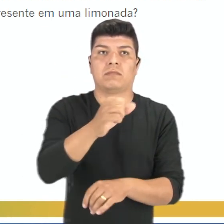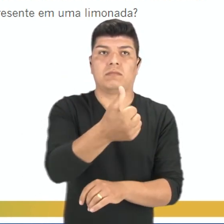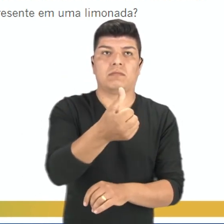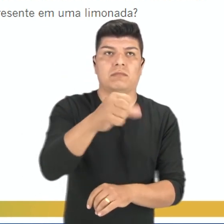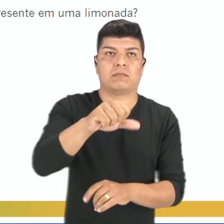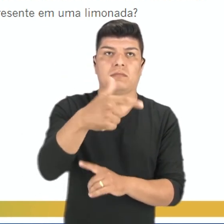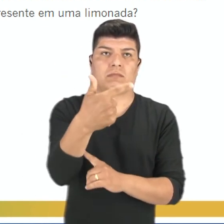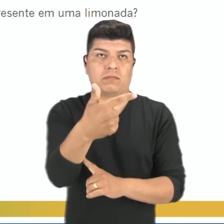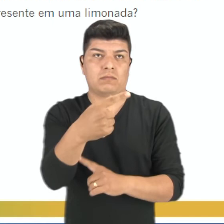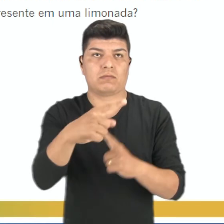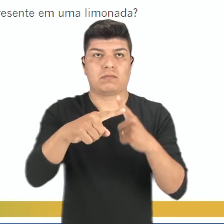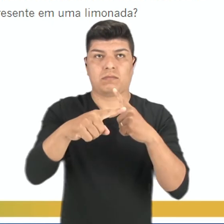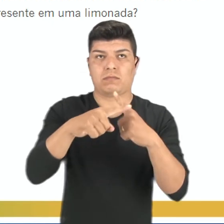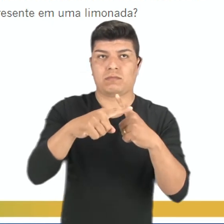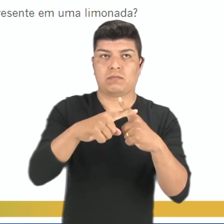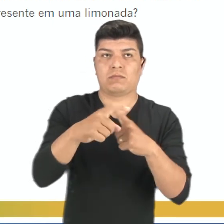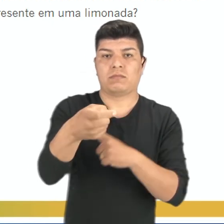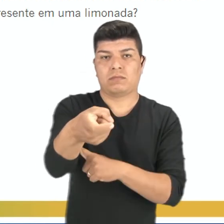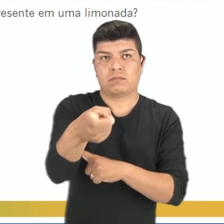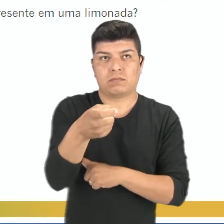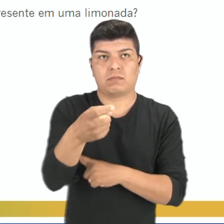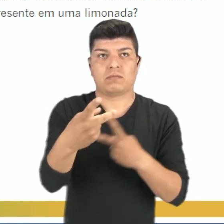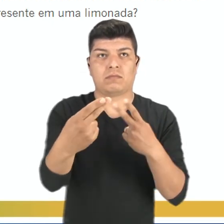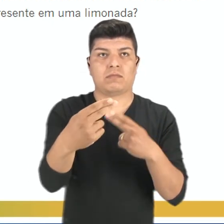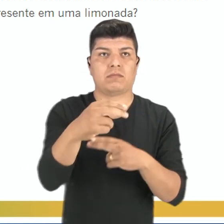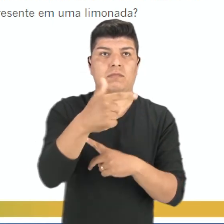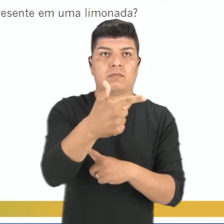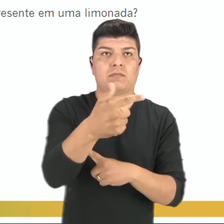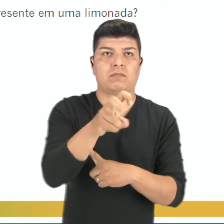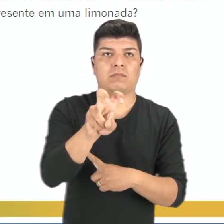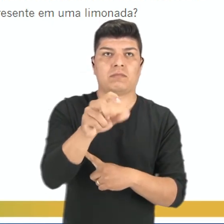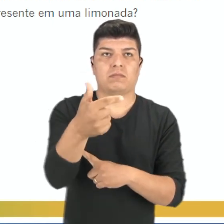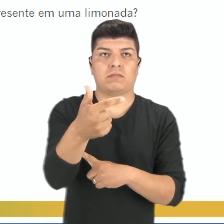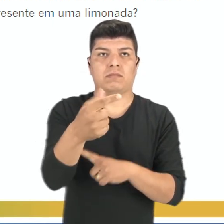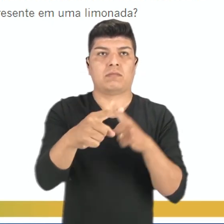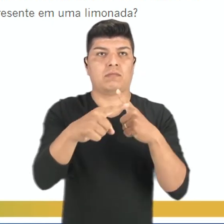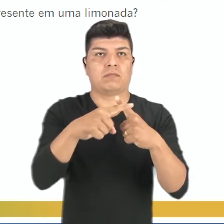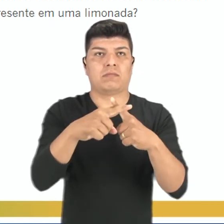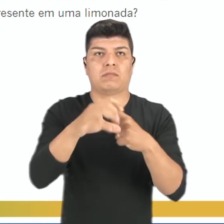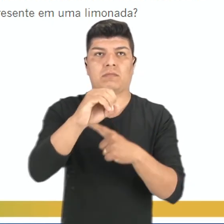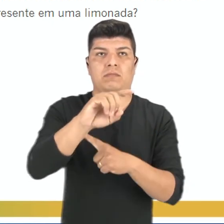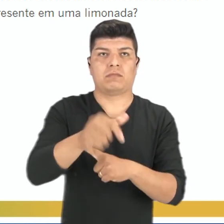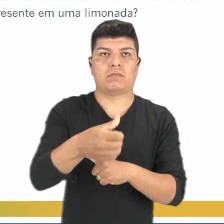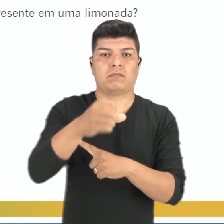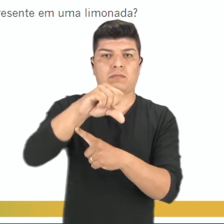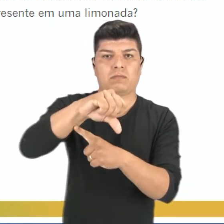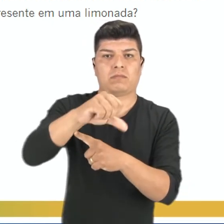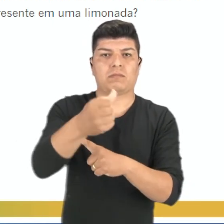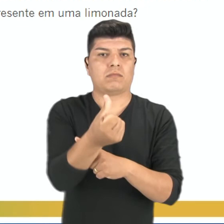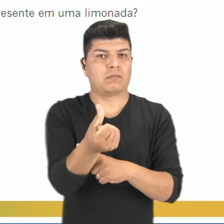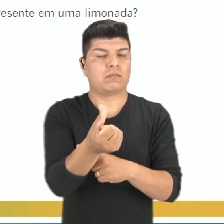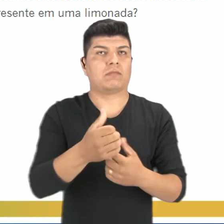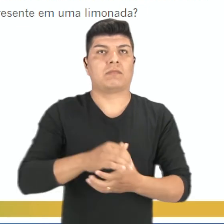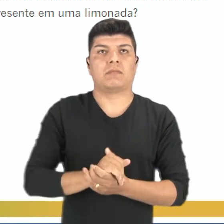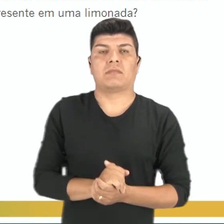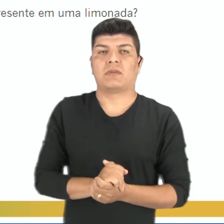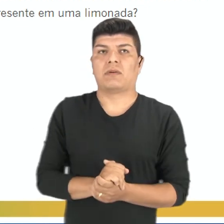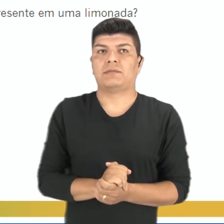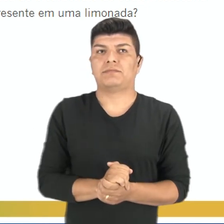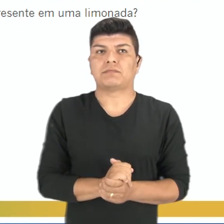192 vezes x é igual a 252 vezes 0,96.